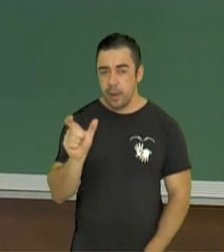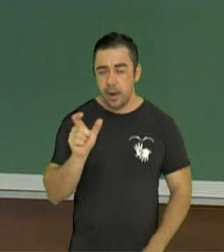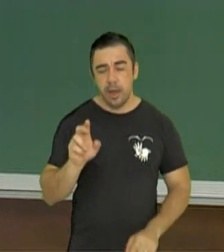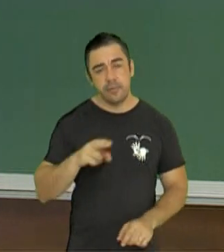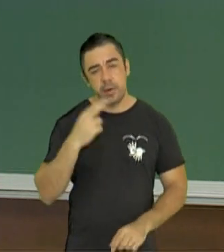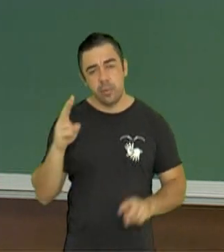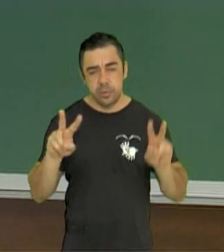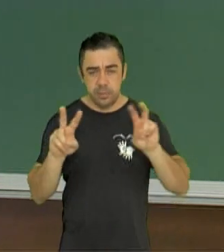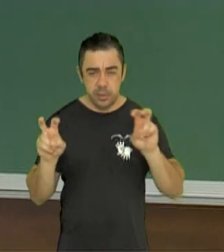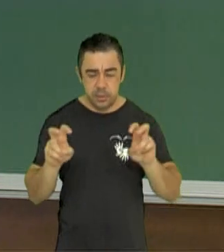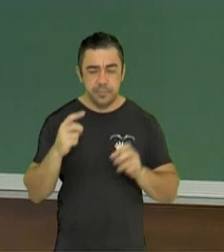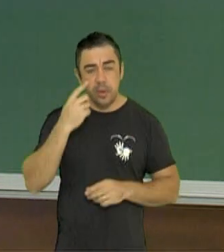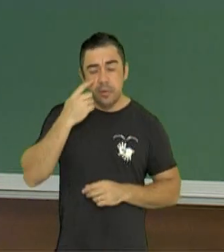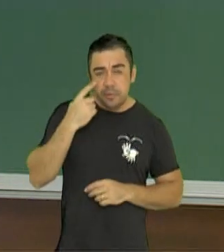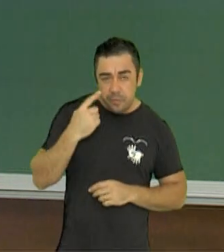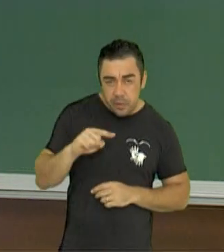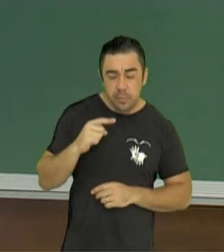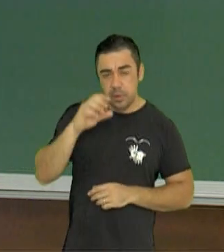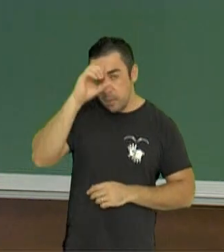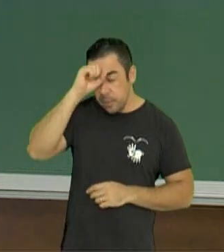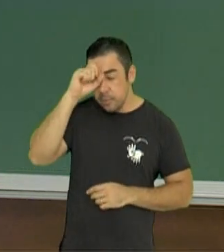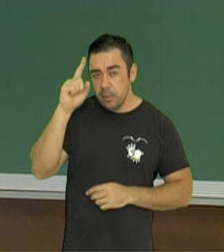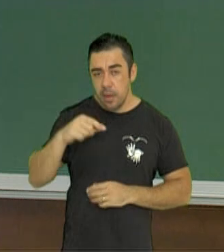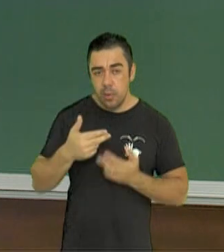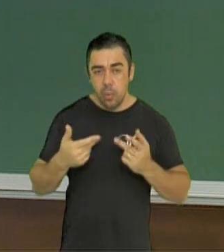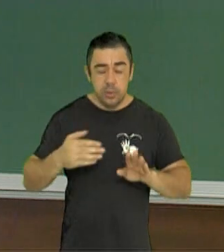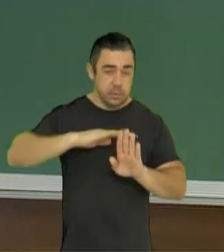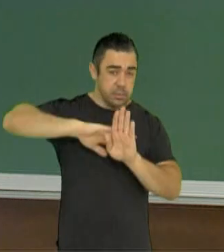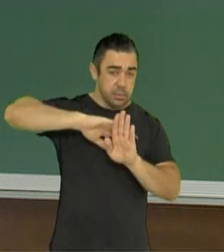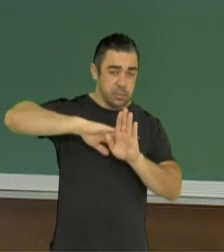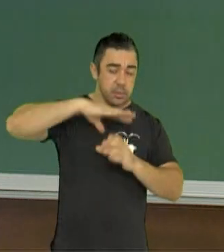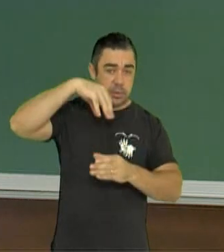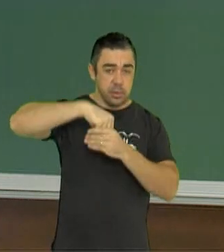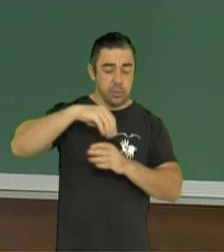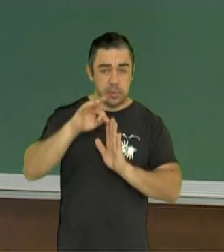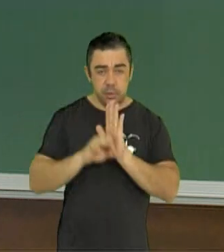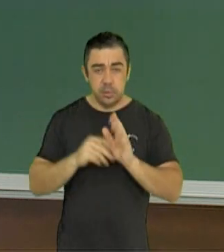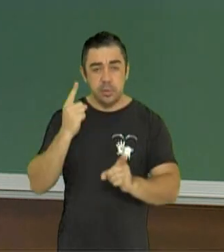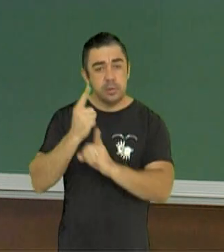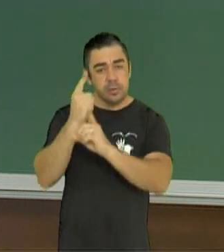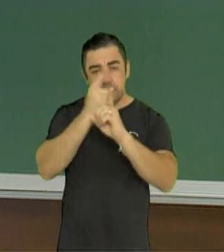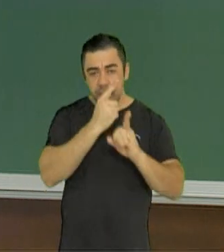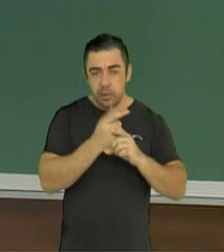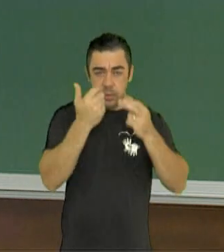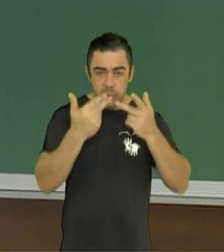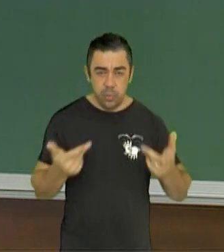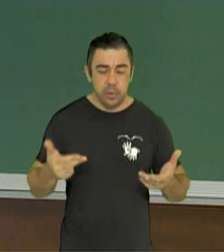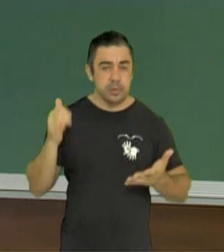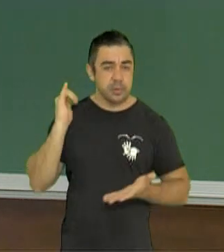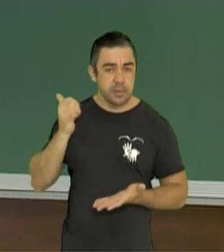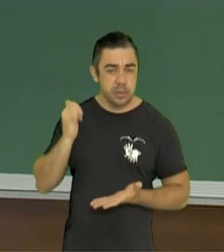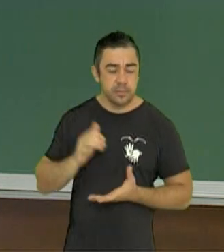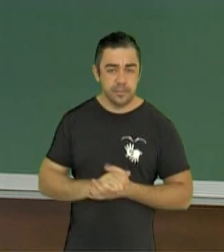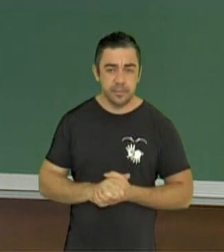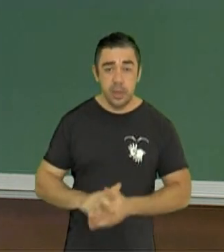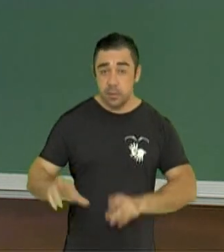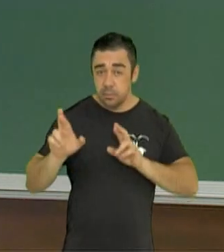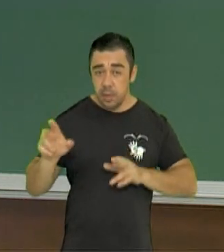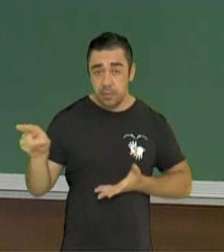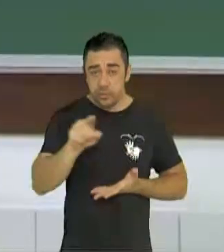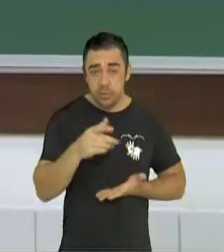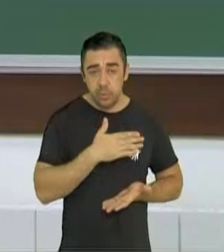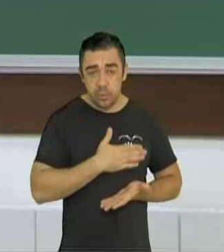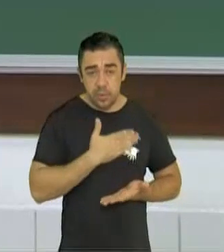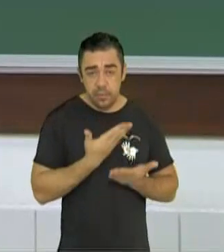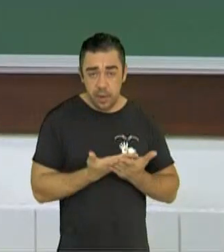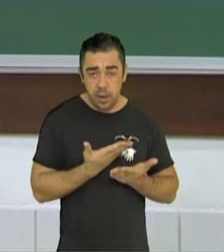expressão, inferimos uma informação implícita no texto e identificamos os elementos que constroem a narrativa. Espero que você tenha